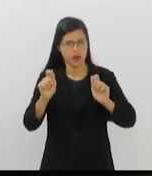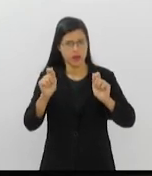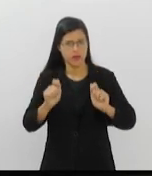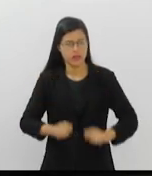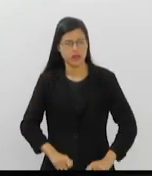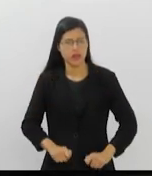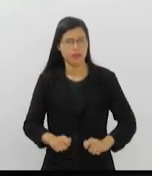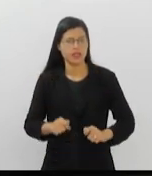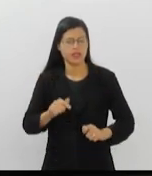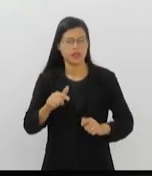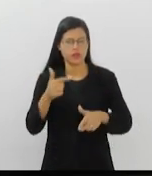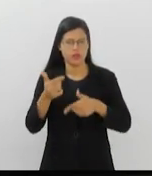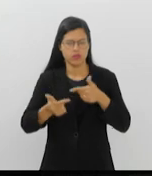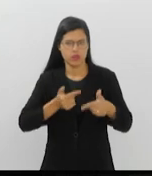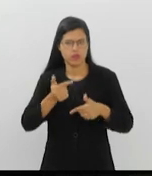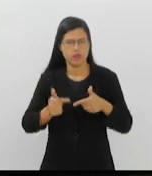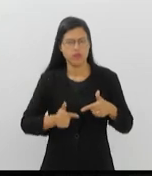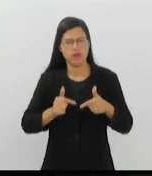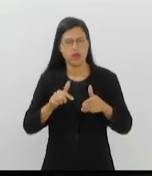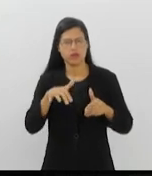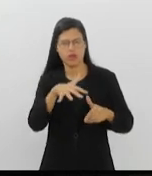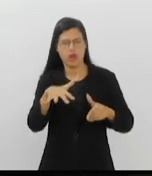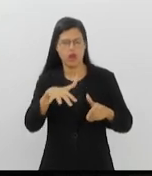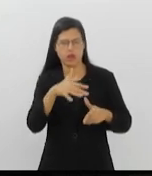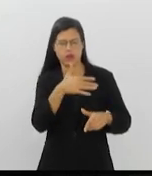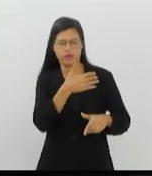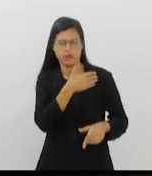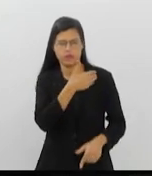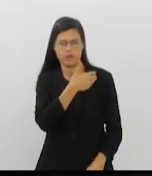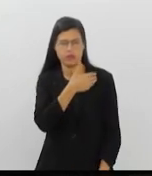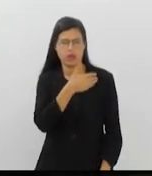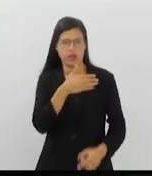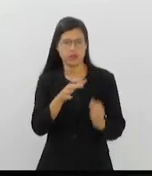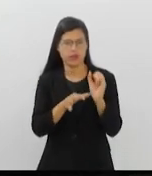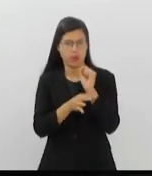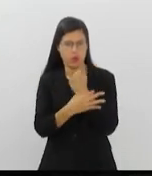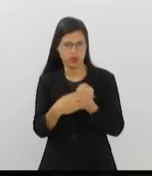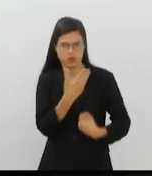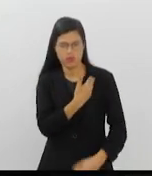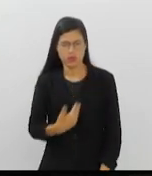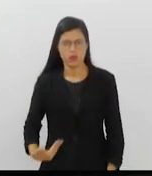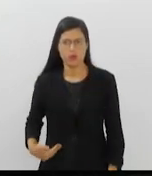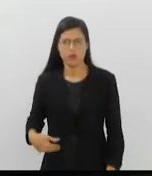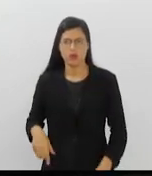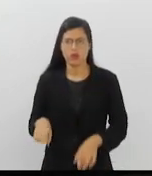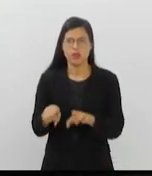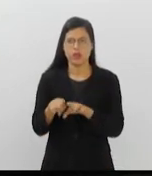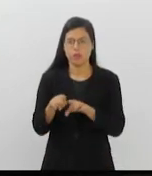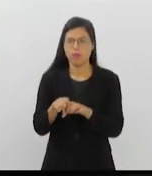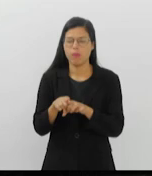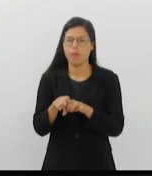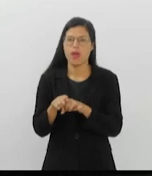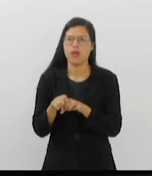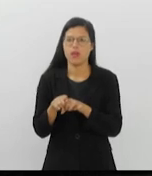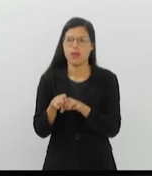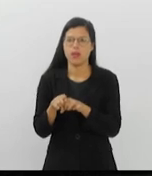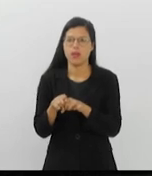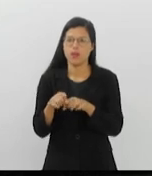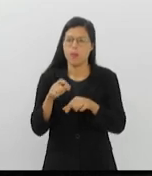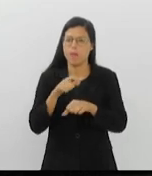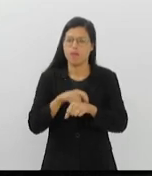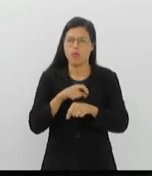no ato da Segurança Pública também ainda encontraram tempo para tá num momento